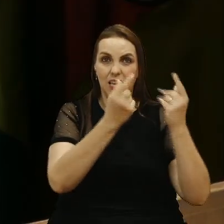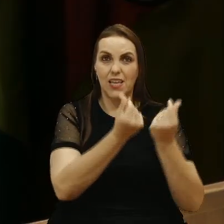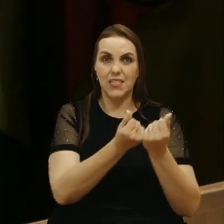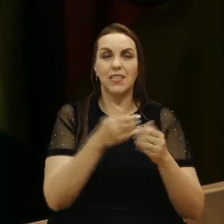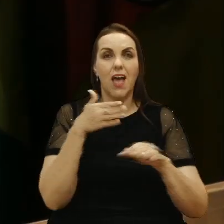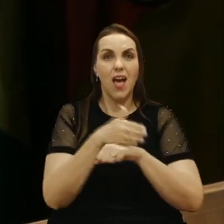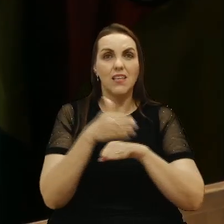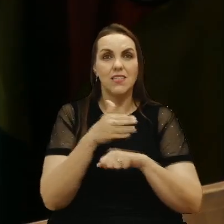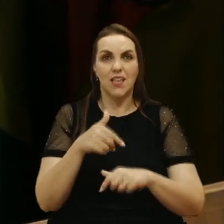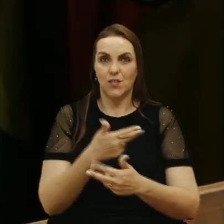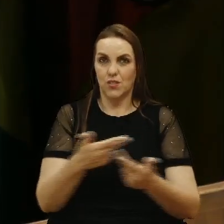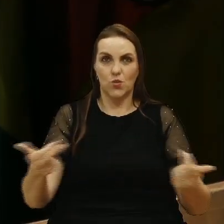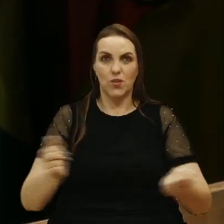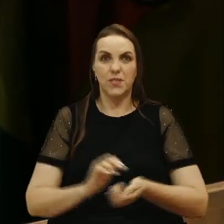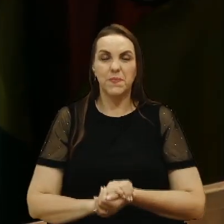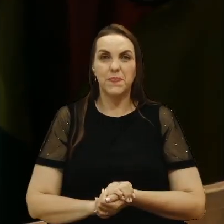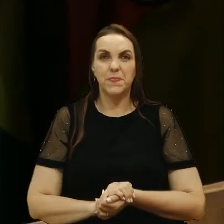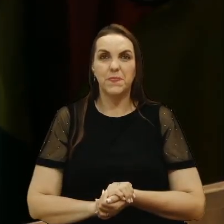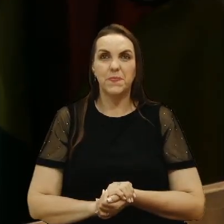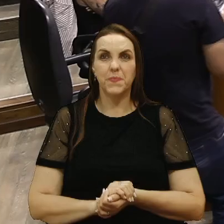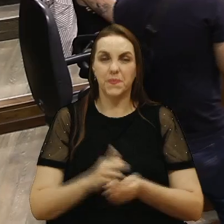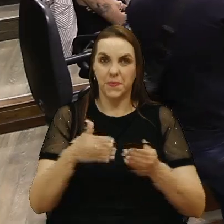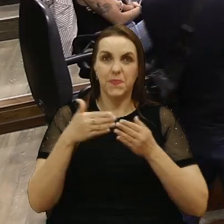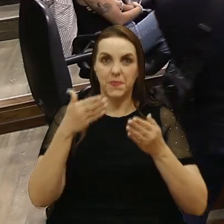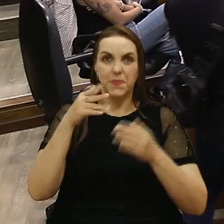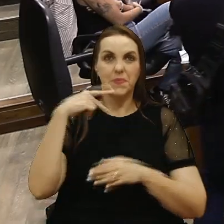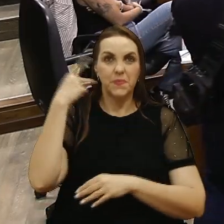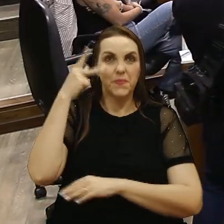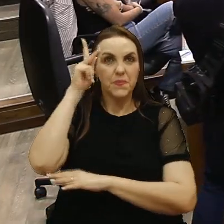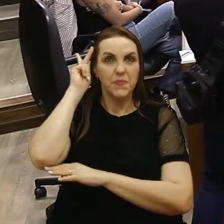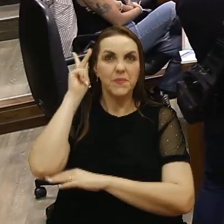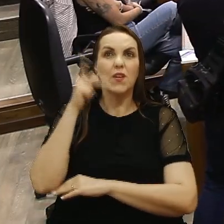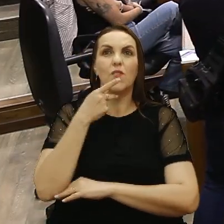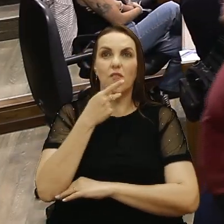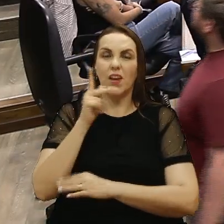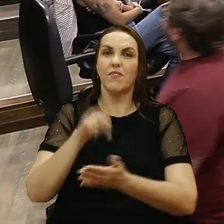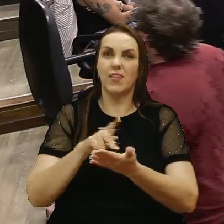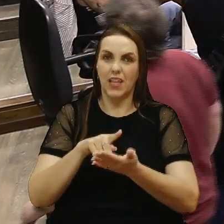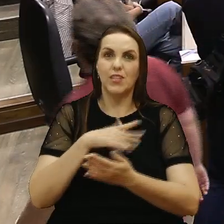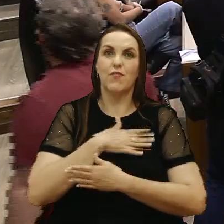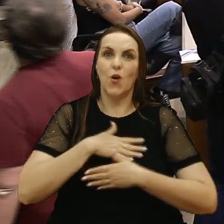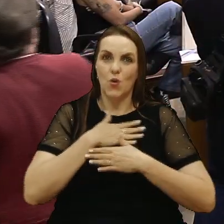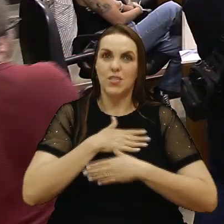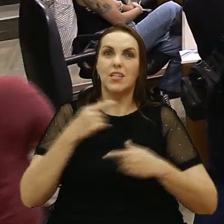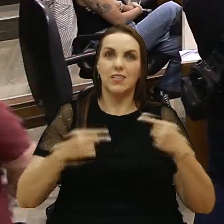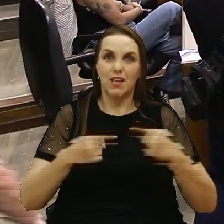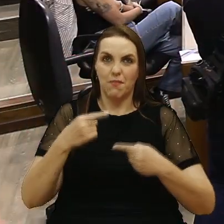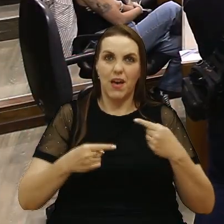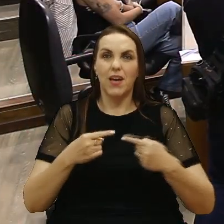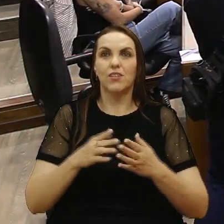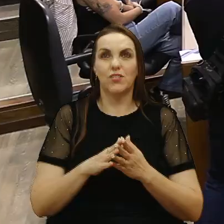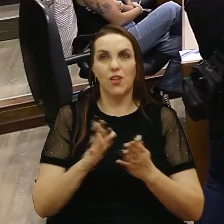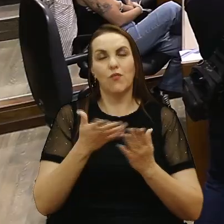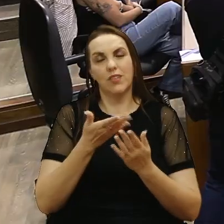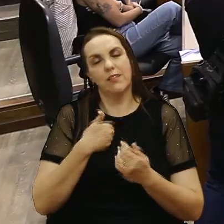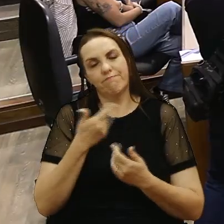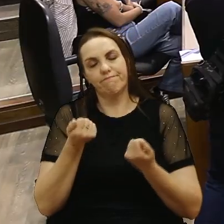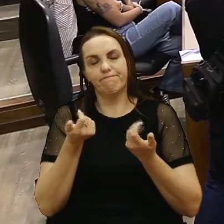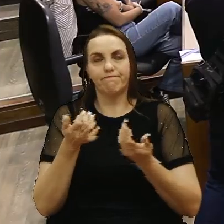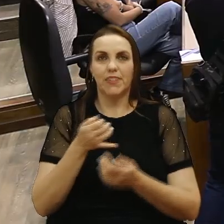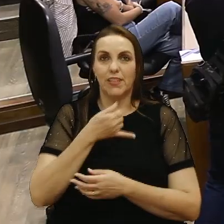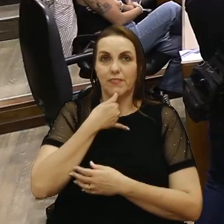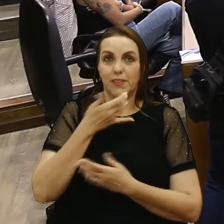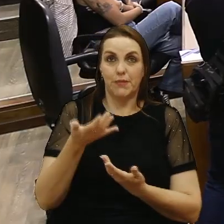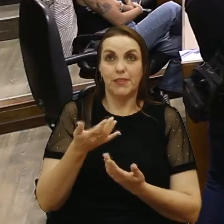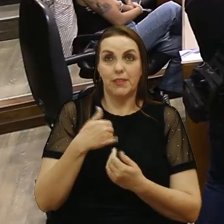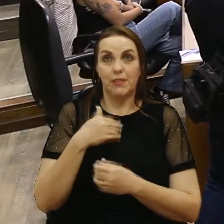vereador Iago Morante. Eu vou confessar que eu estava gostando do debate, eu vou ter que esfriar com a nota aqui que o meu